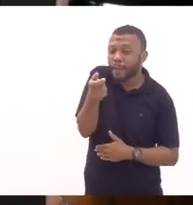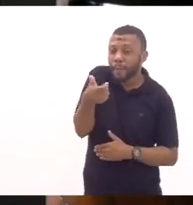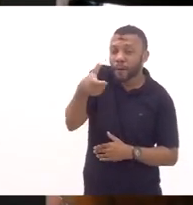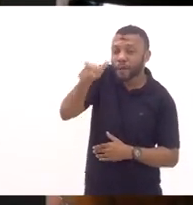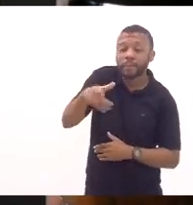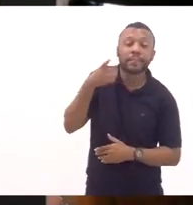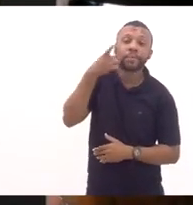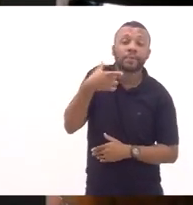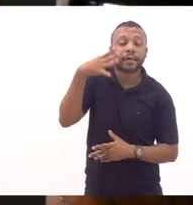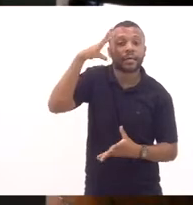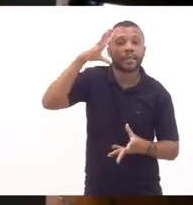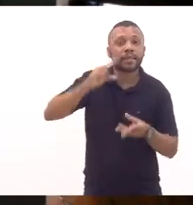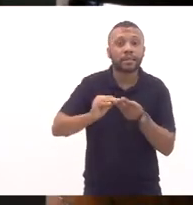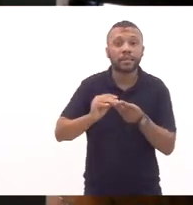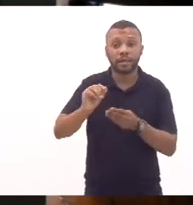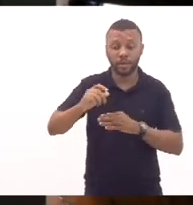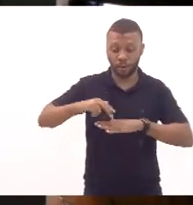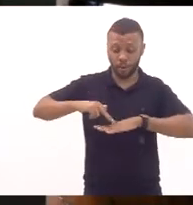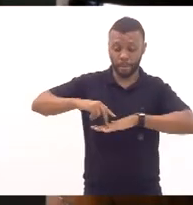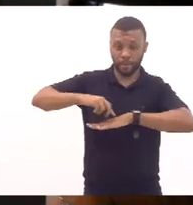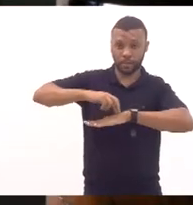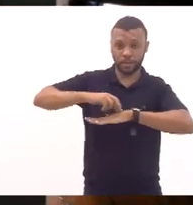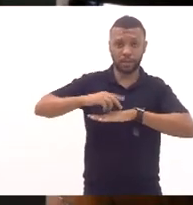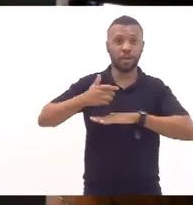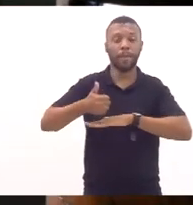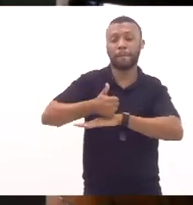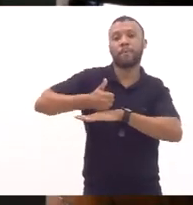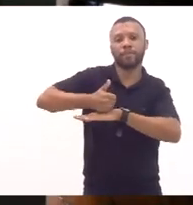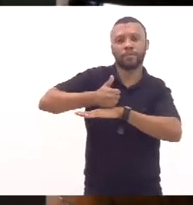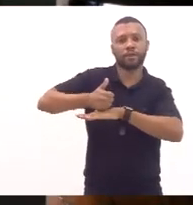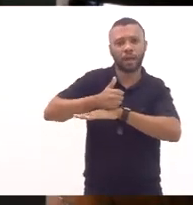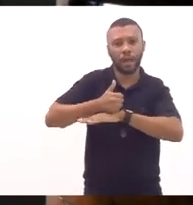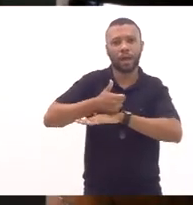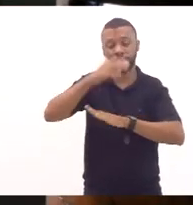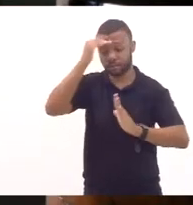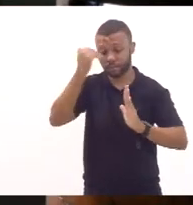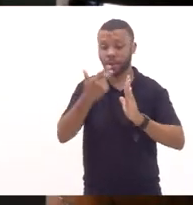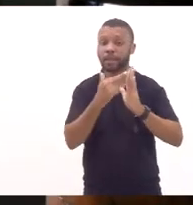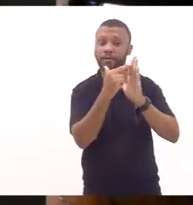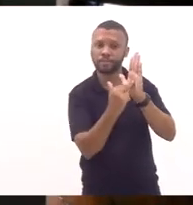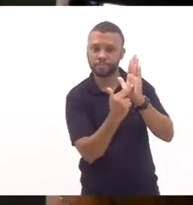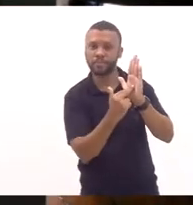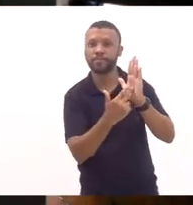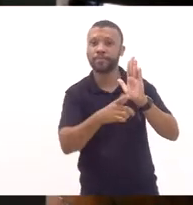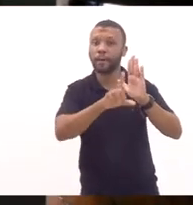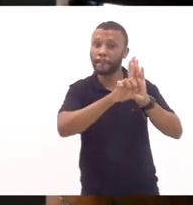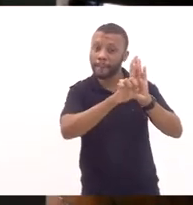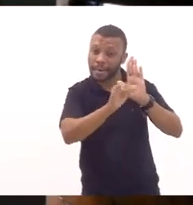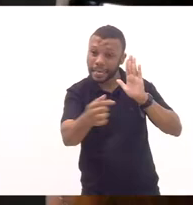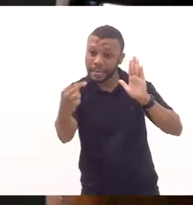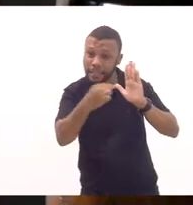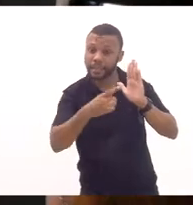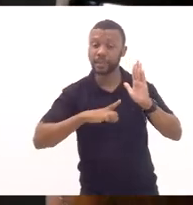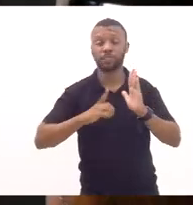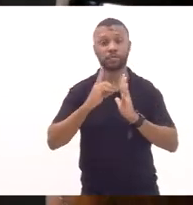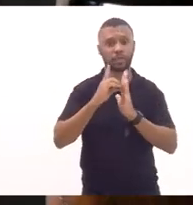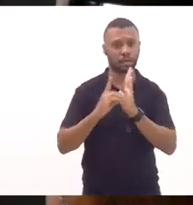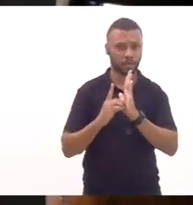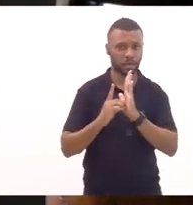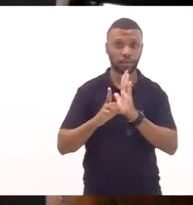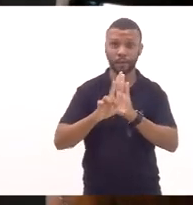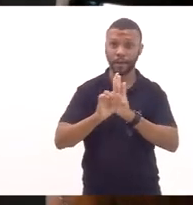que, sim, que o modelo ele é um profissional regulamentado por lei. Existe uma lei, existe um decreto, existe uma